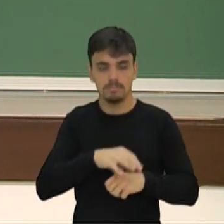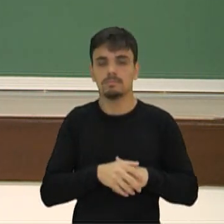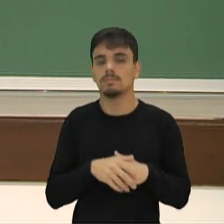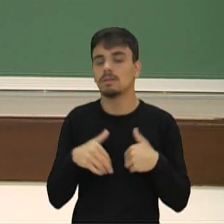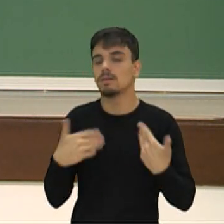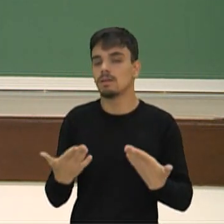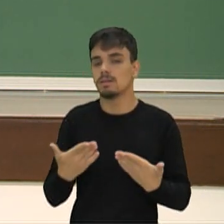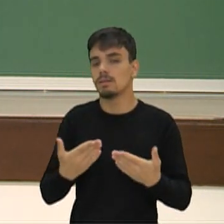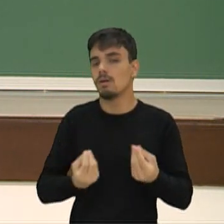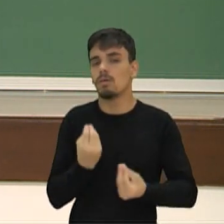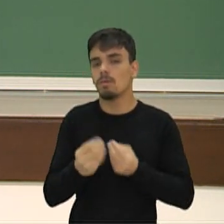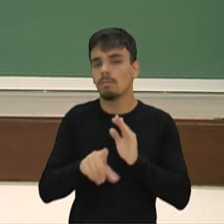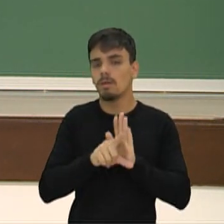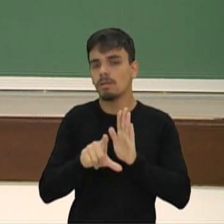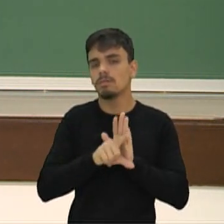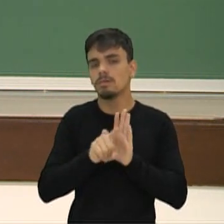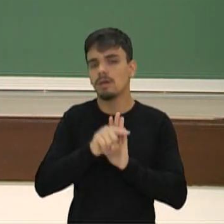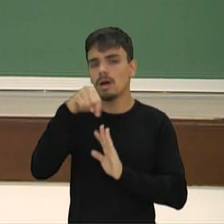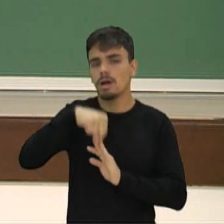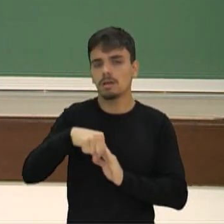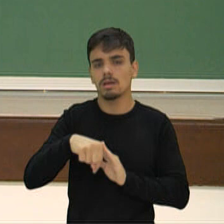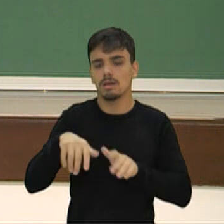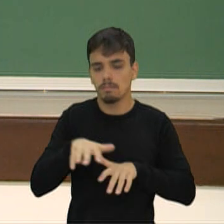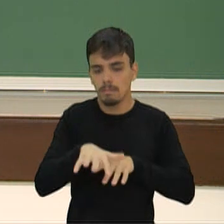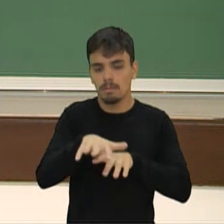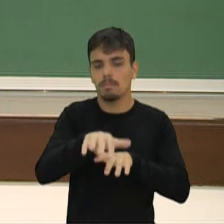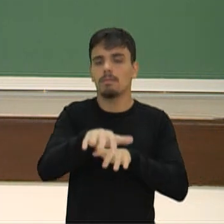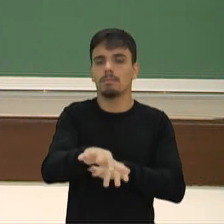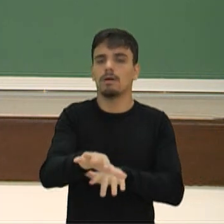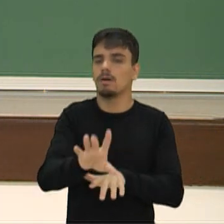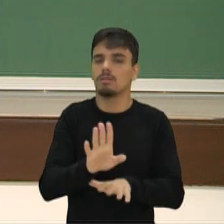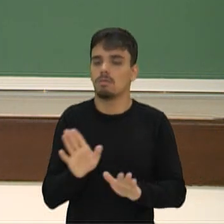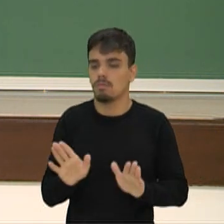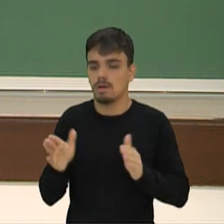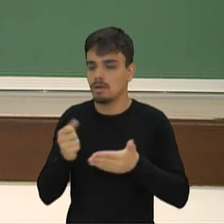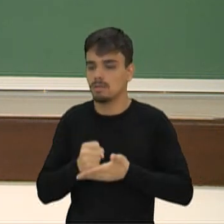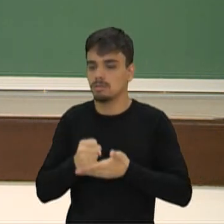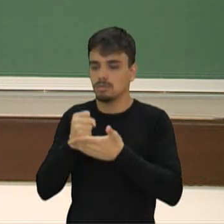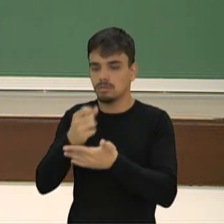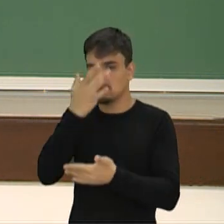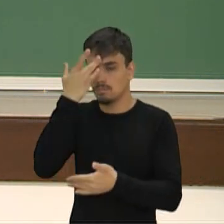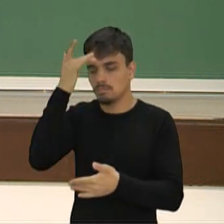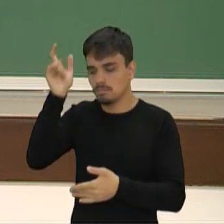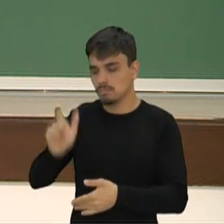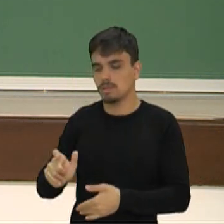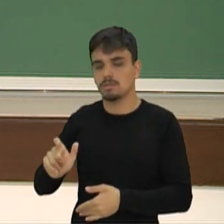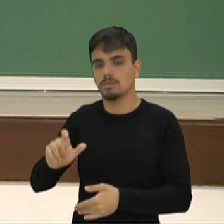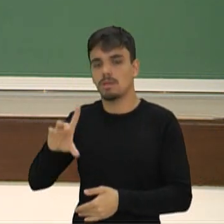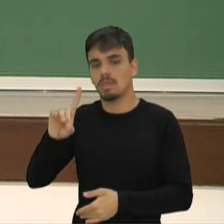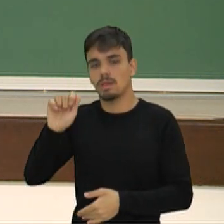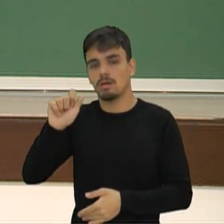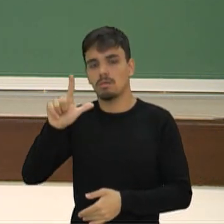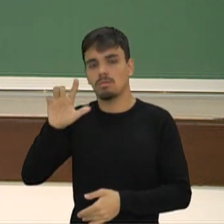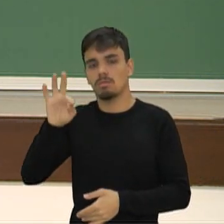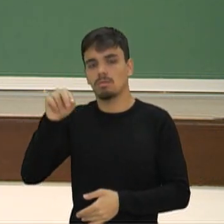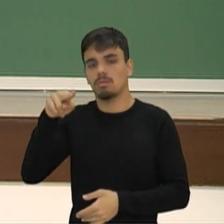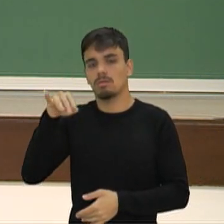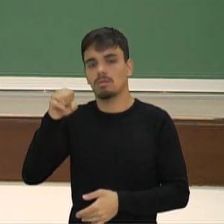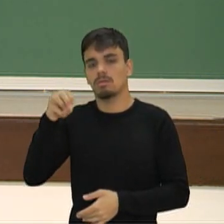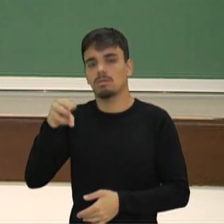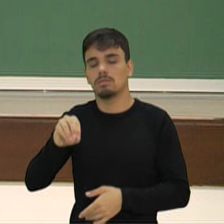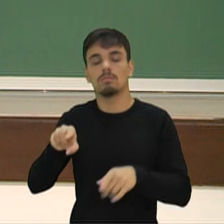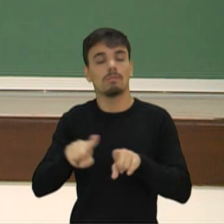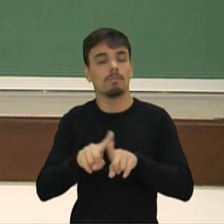legislação de trânsito que temos no nosso país não favorece tanto as pessoas que têm o daltonismo até num grau um pouco mais avançado. Entretanto, em